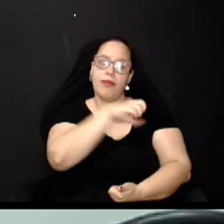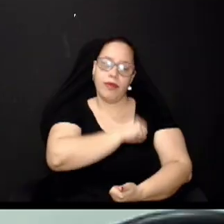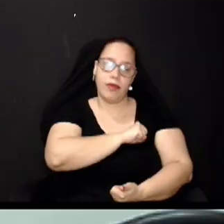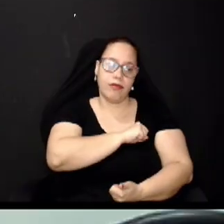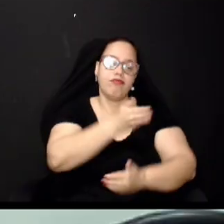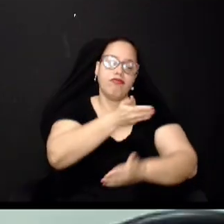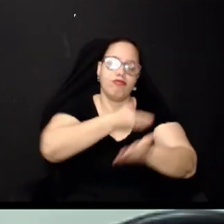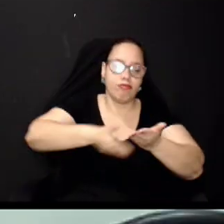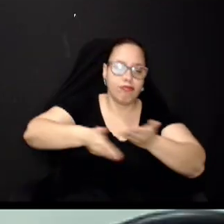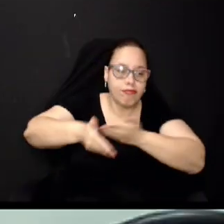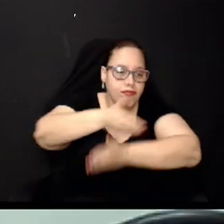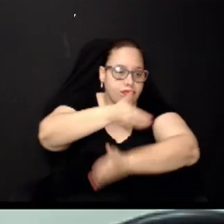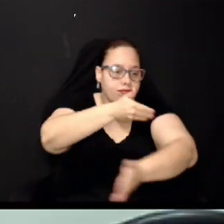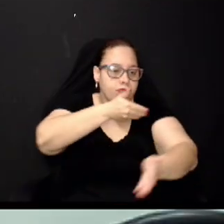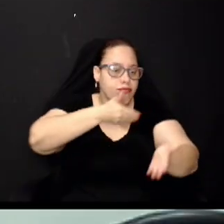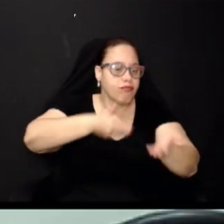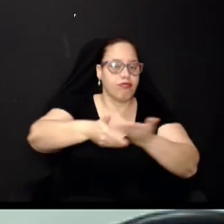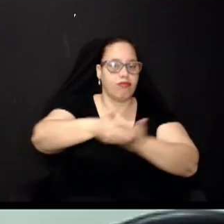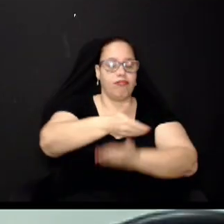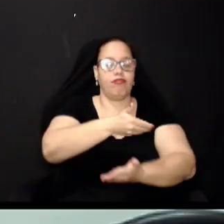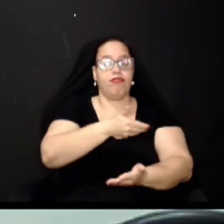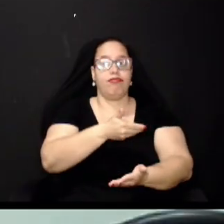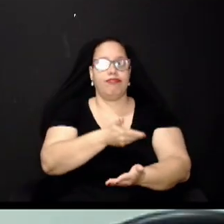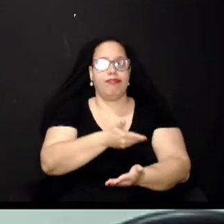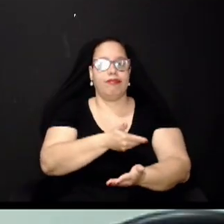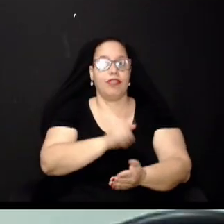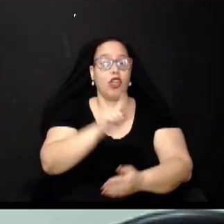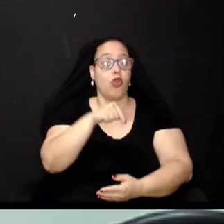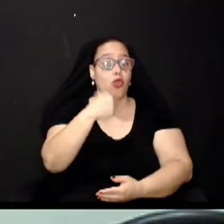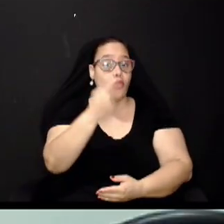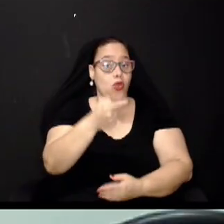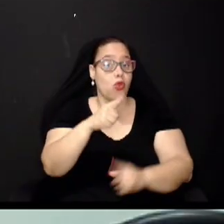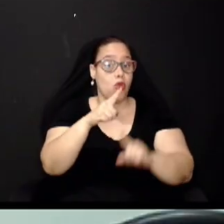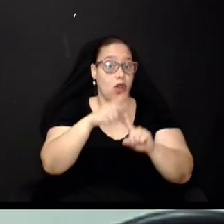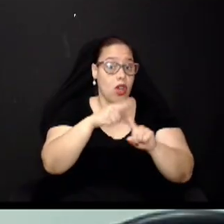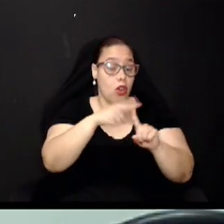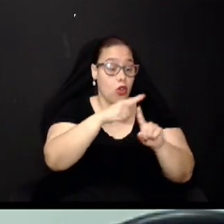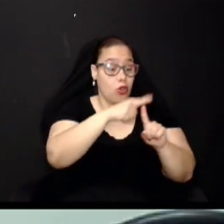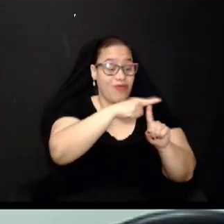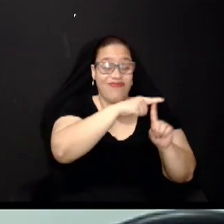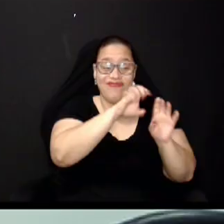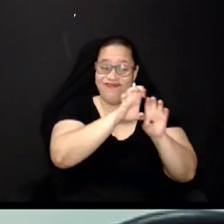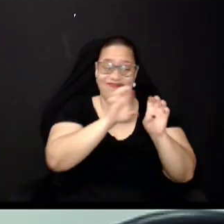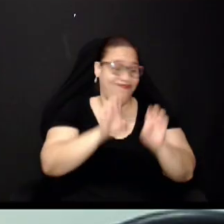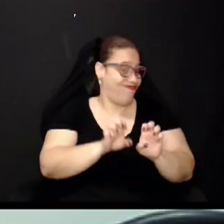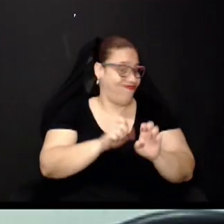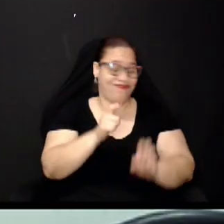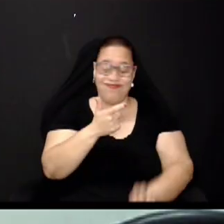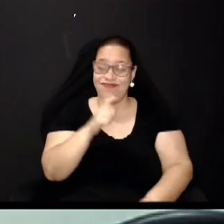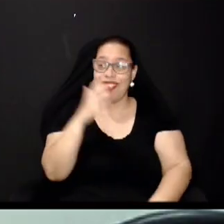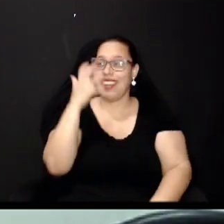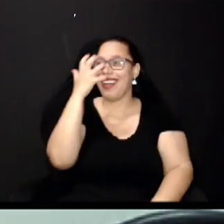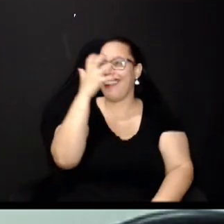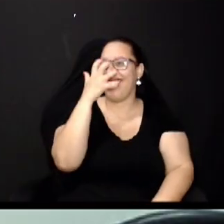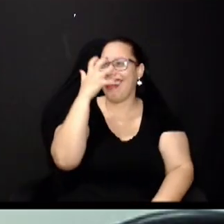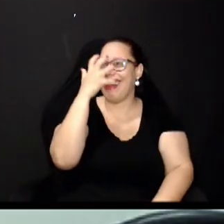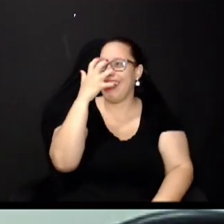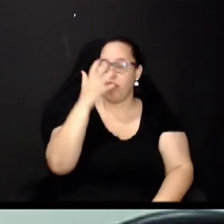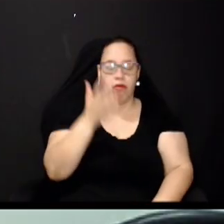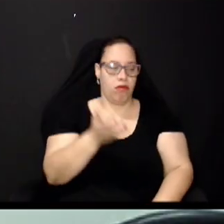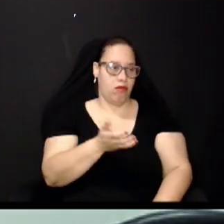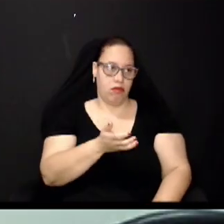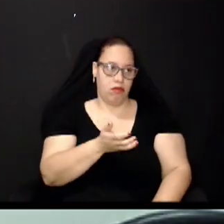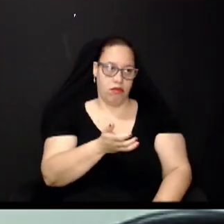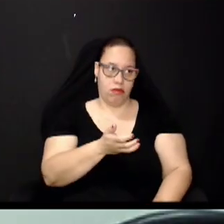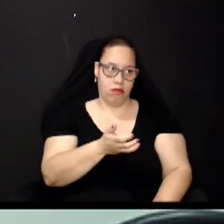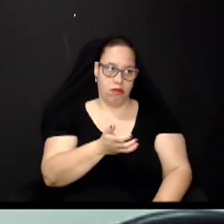né? São outros tipos de estrutura que não existe na paixão, né? É